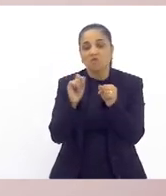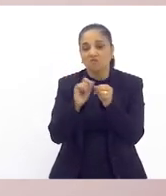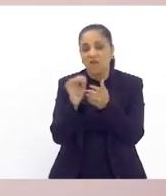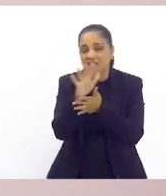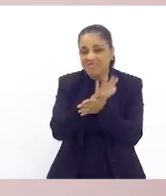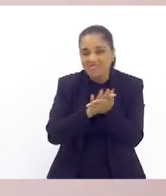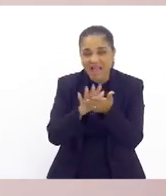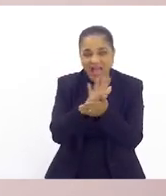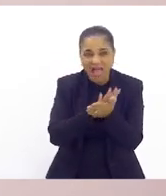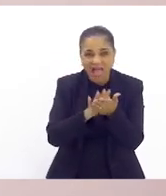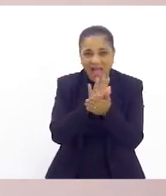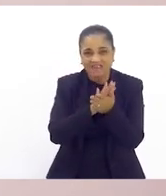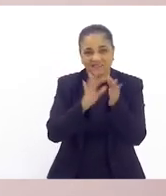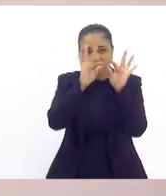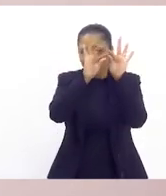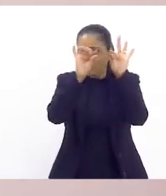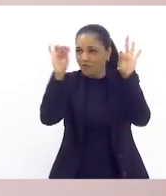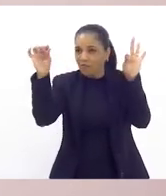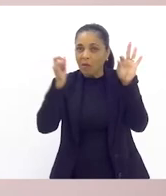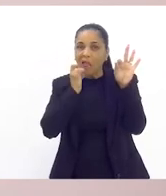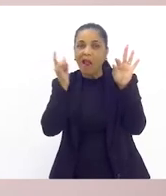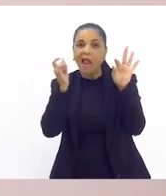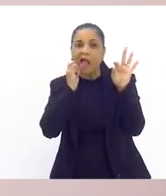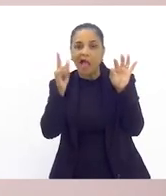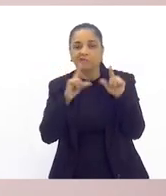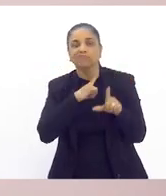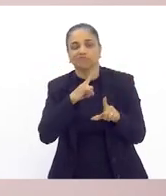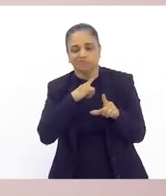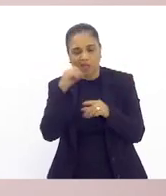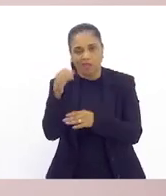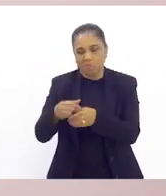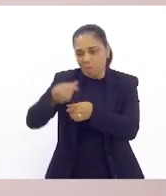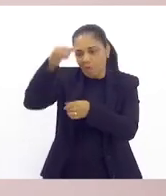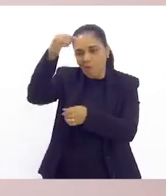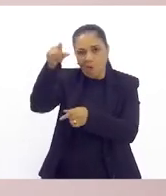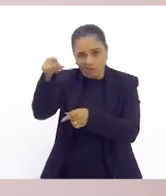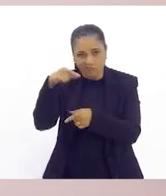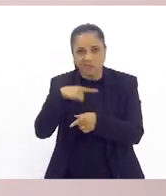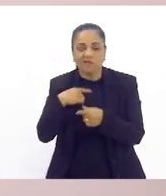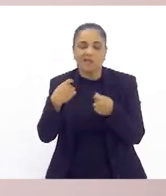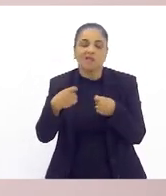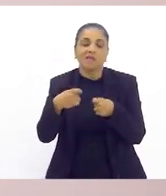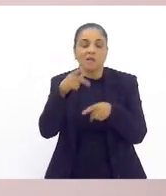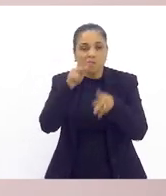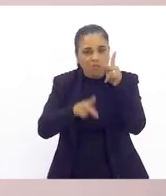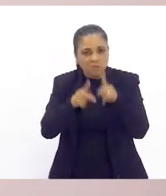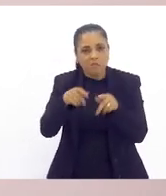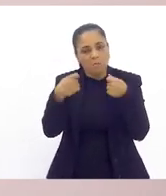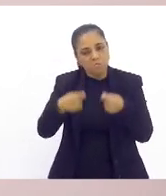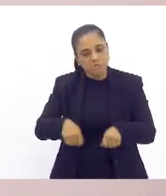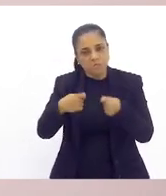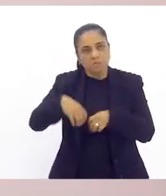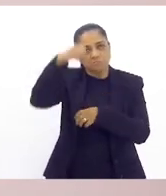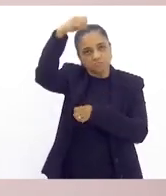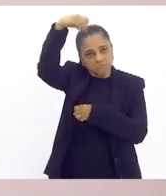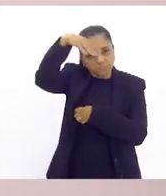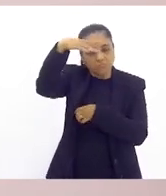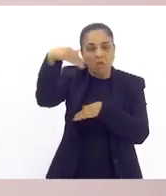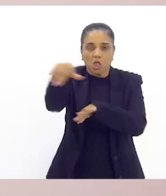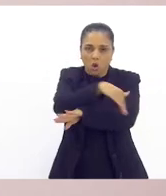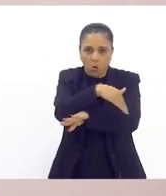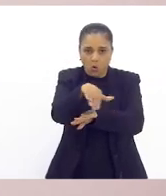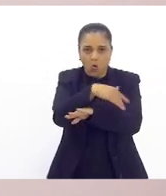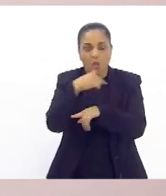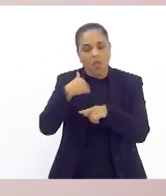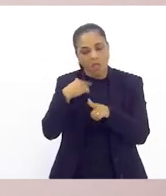afinal de conta a população precisa da iluminação pública então Deputado deixa aqui a minha reivindicação do Município